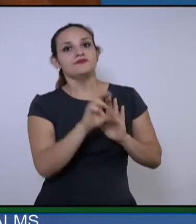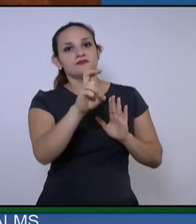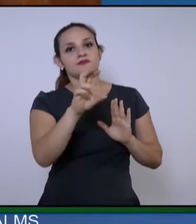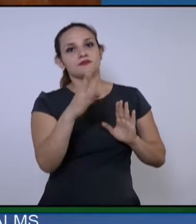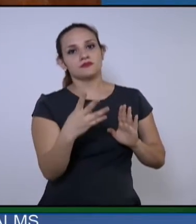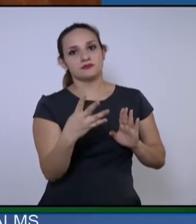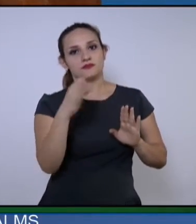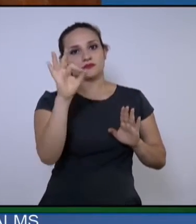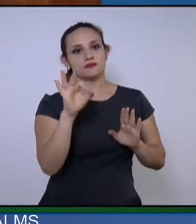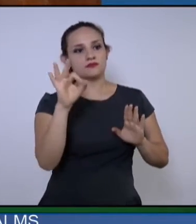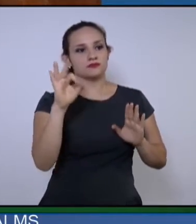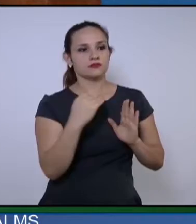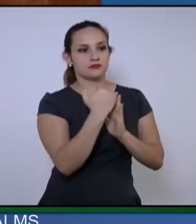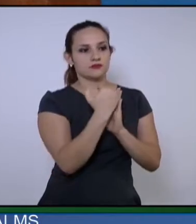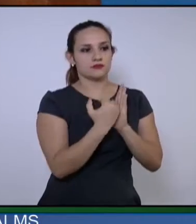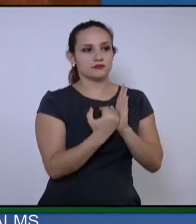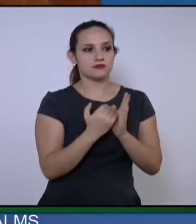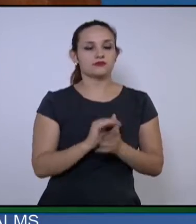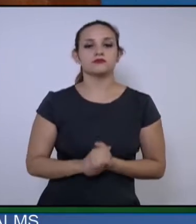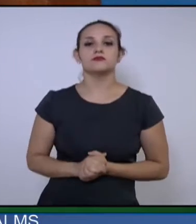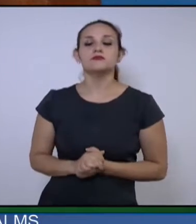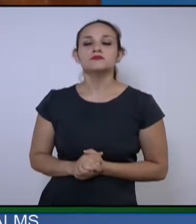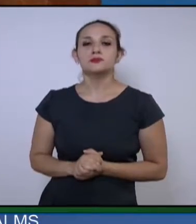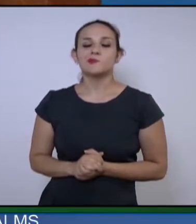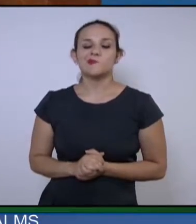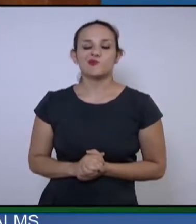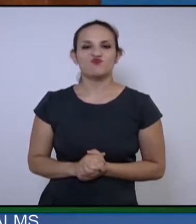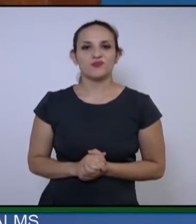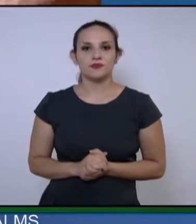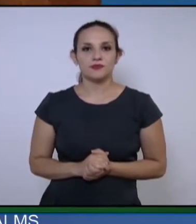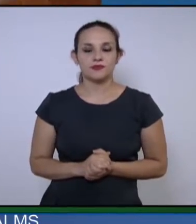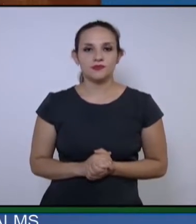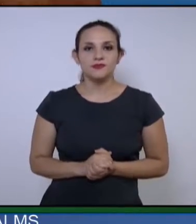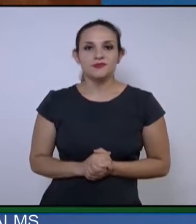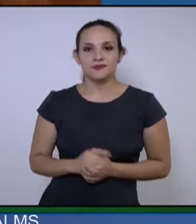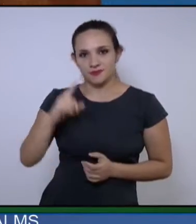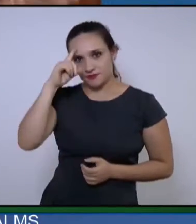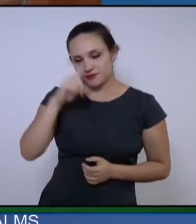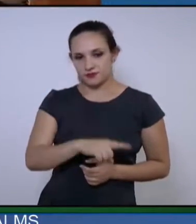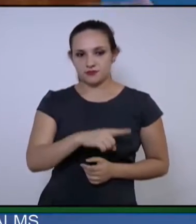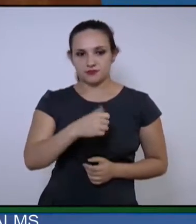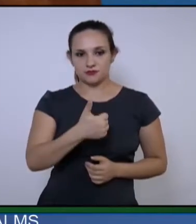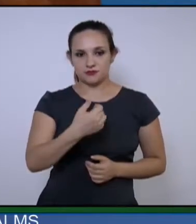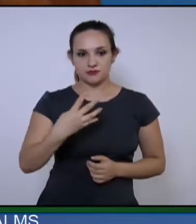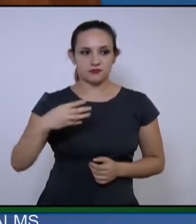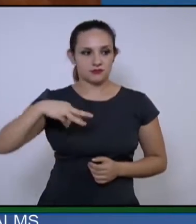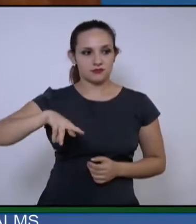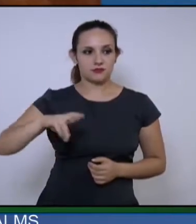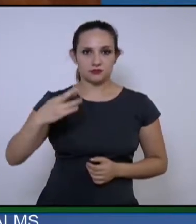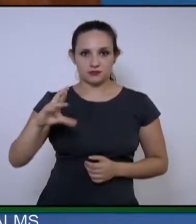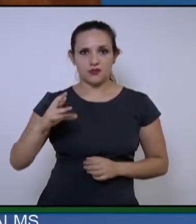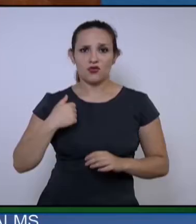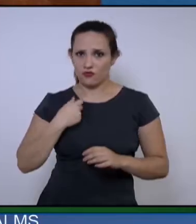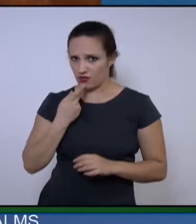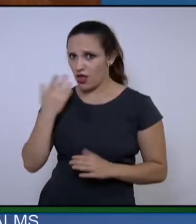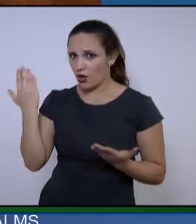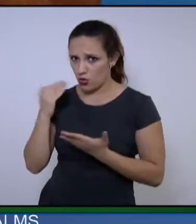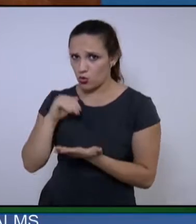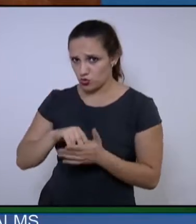54%. Na sequência, 14 de março, eu concedo uma parte de Vossa Excelência para que Vossa